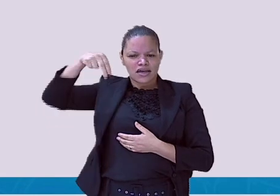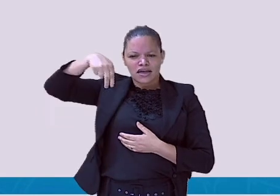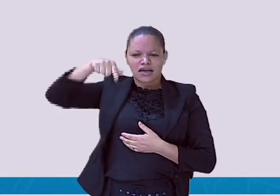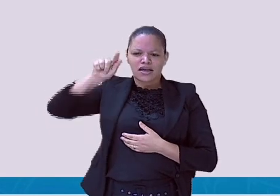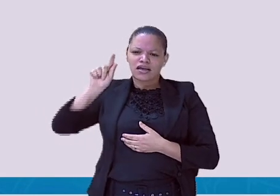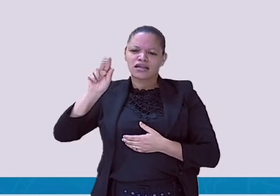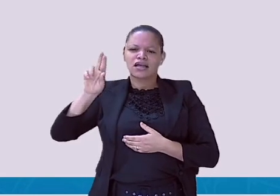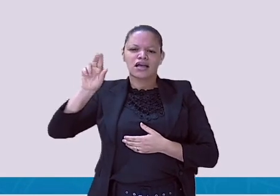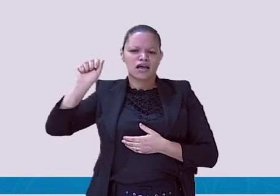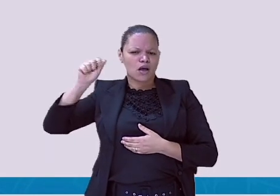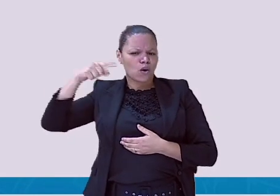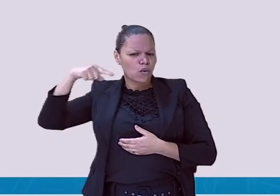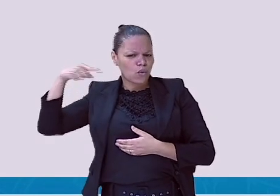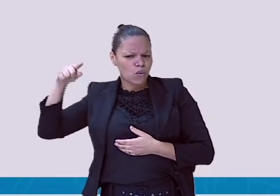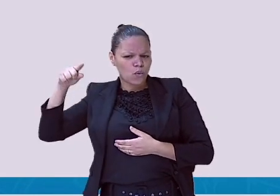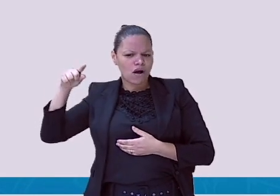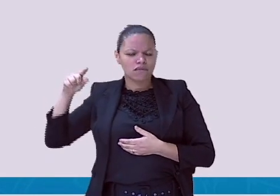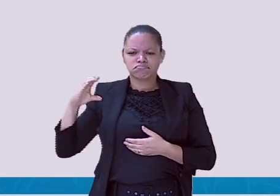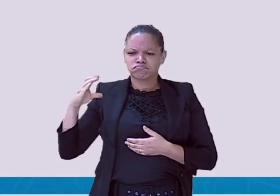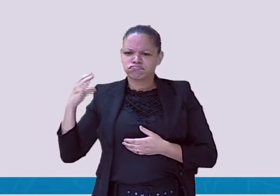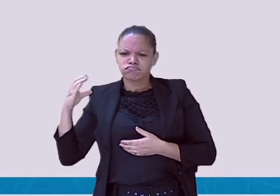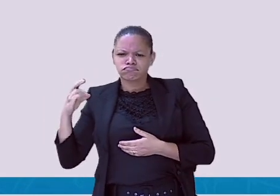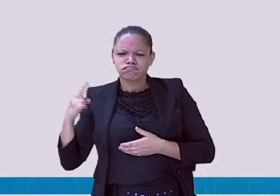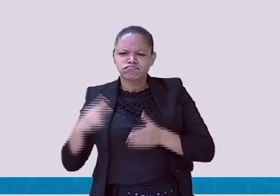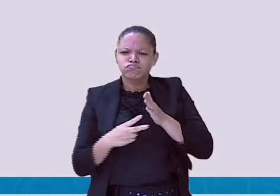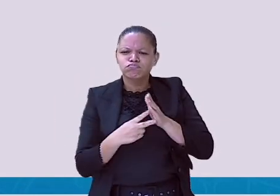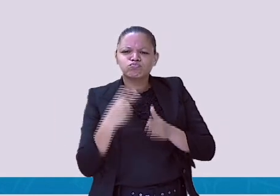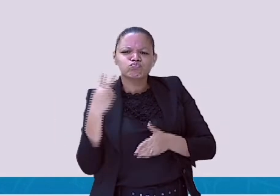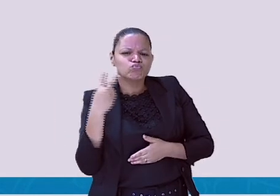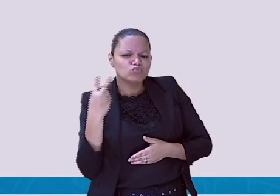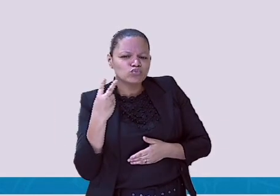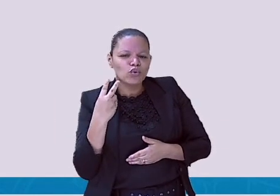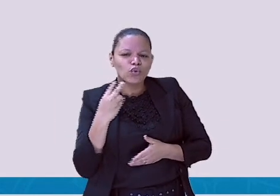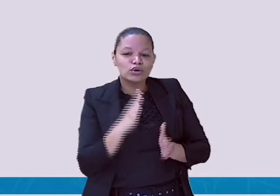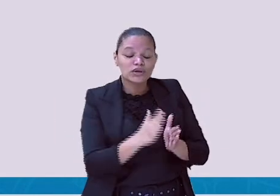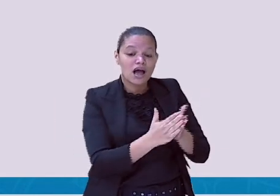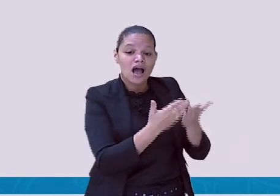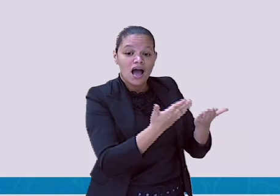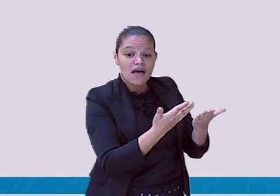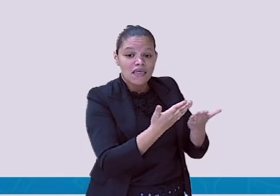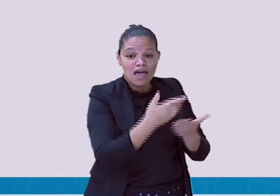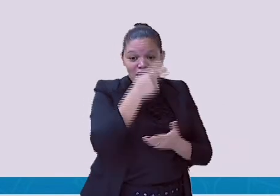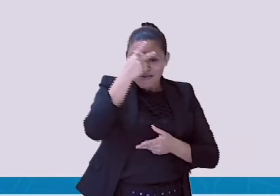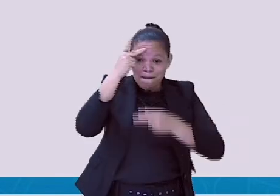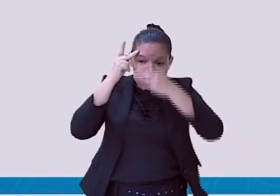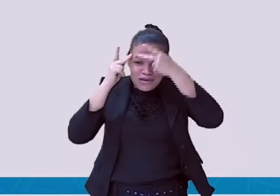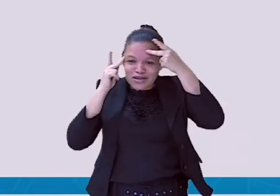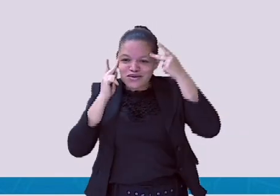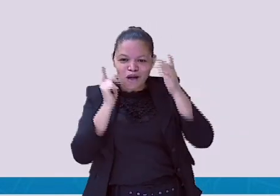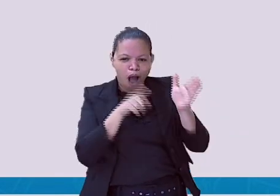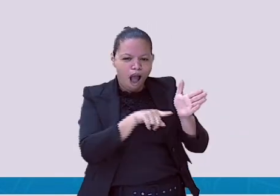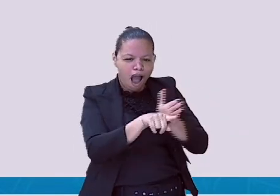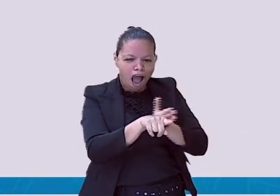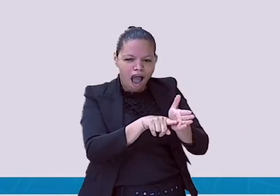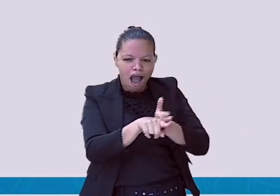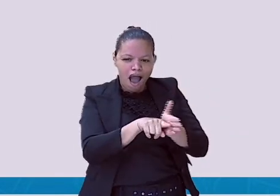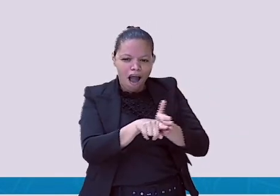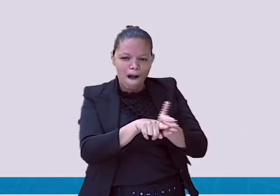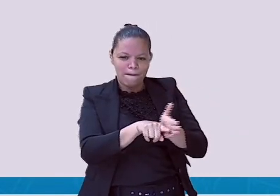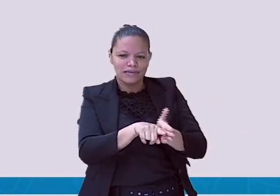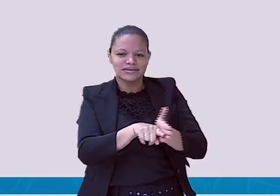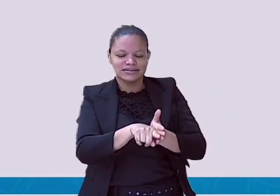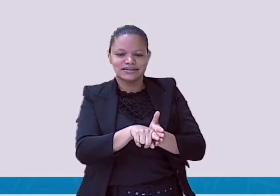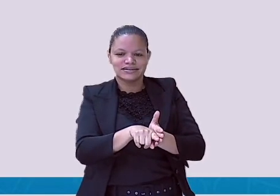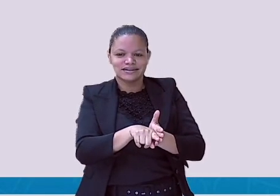2, Caderno do Explorador. Então, nós temos que criar o hábito de ler também as